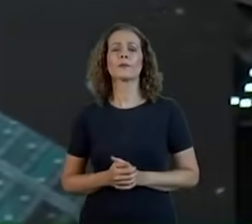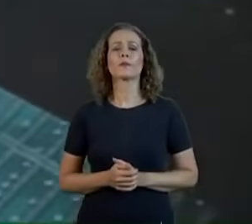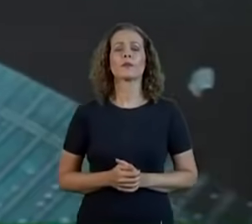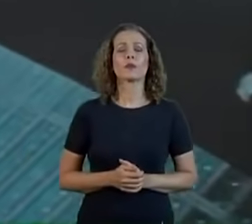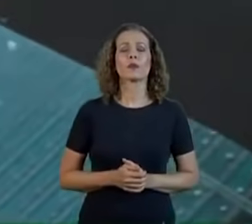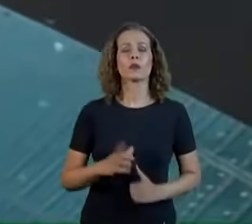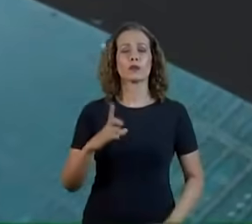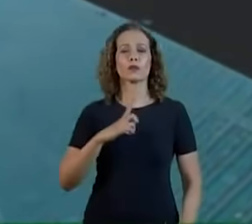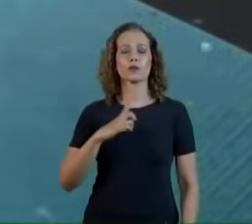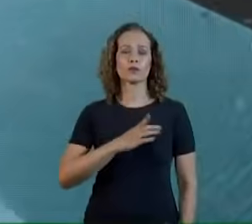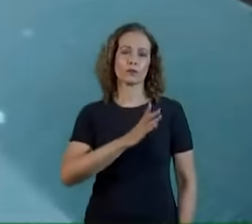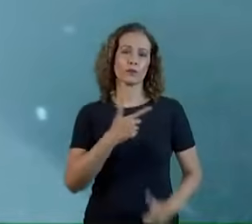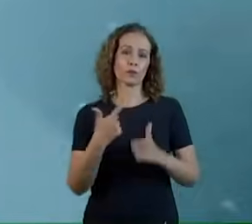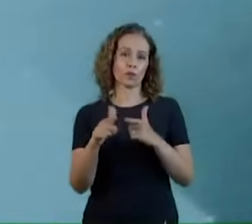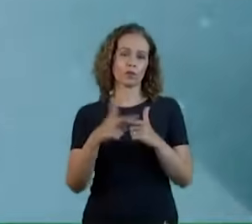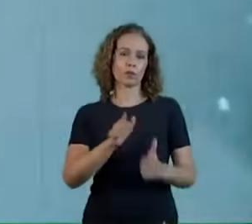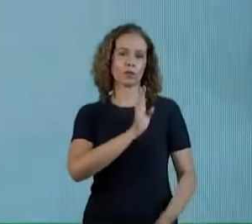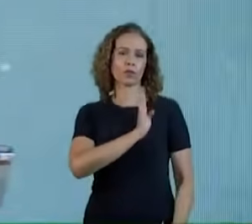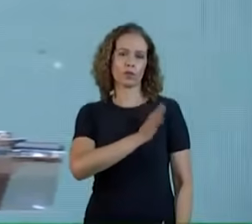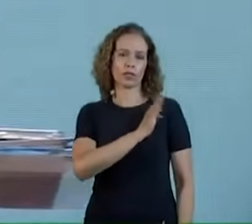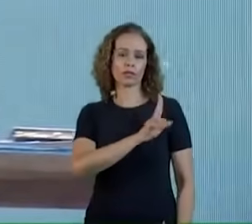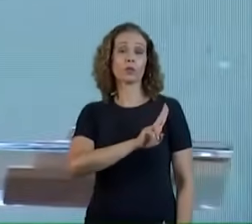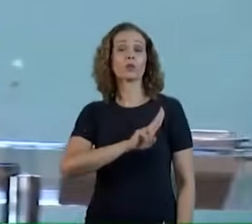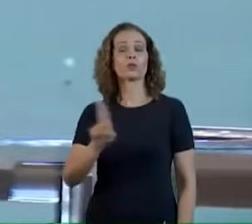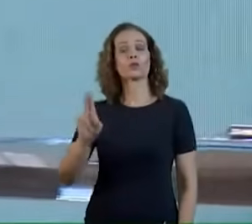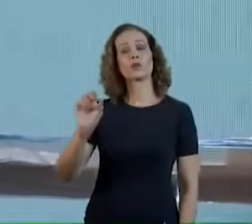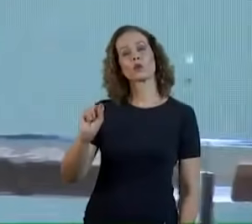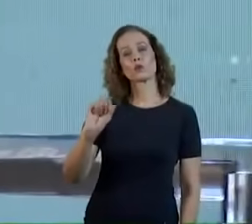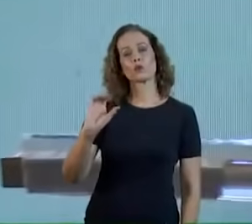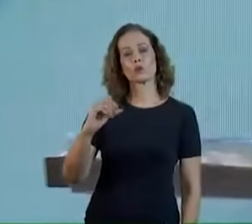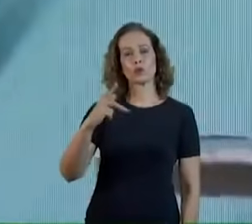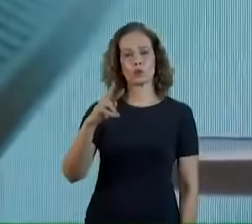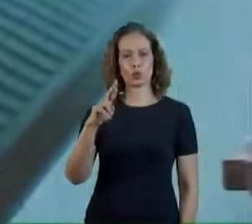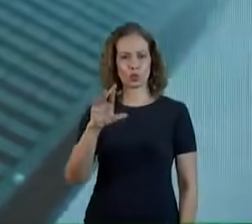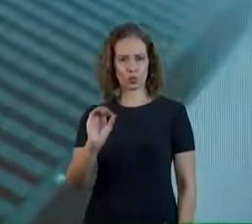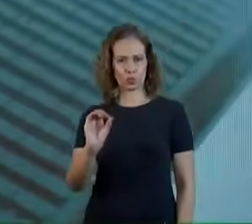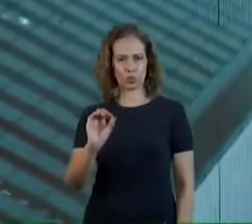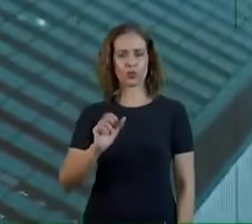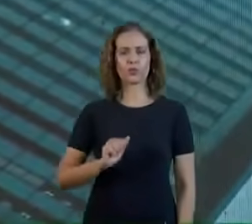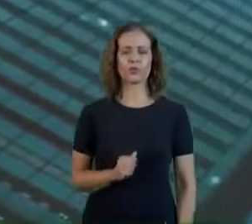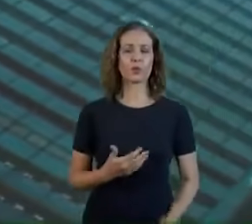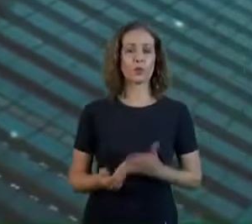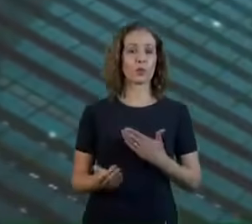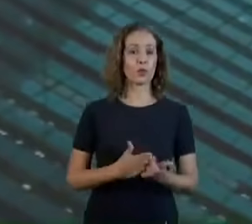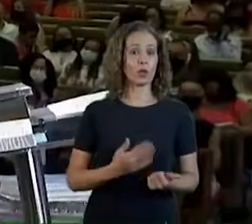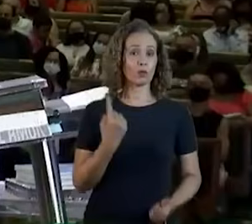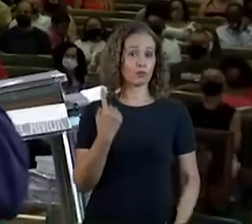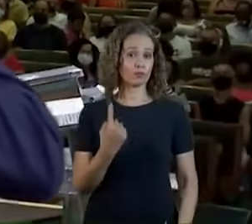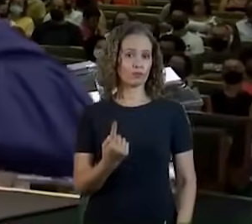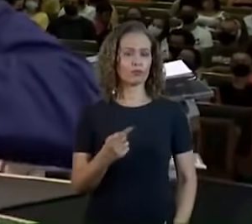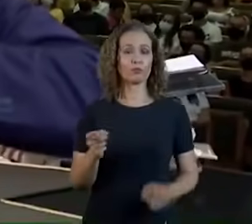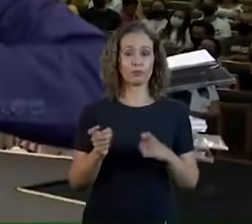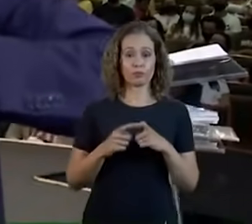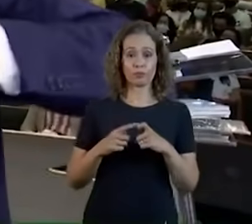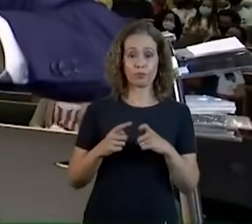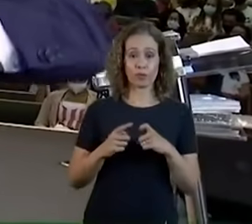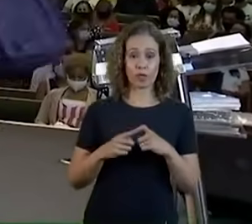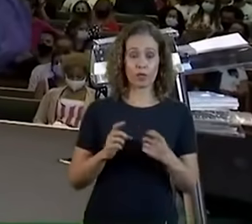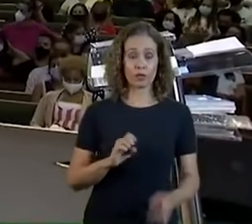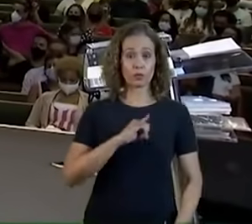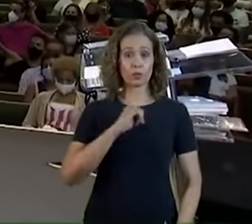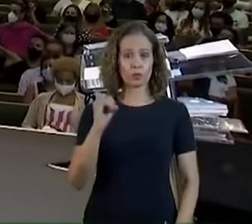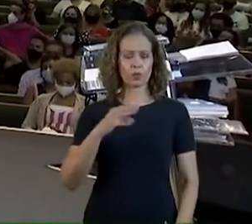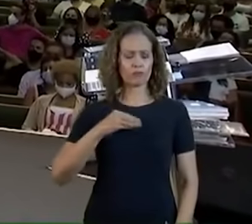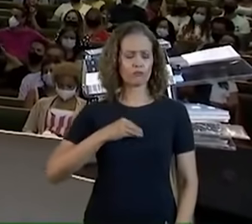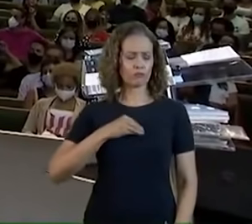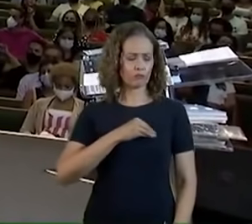um sopro. Qualquer um que é médico aqui, ou técnico de enfermagem, parar para colocar um